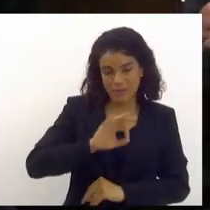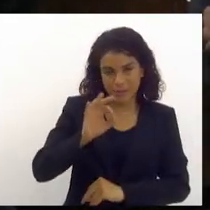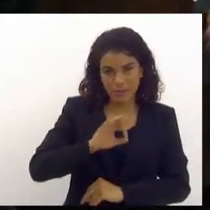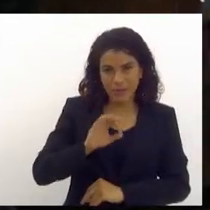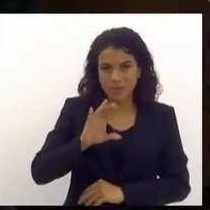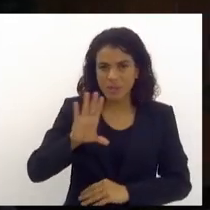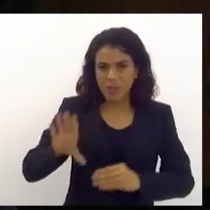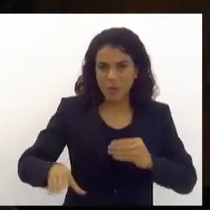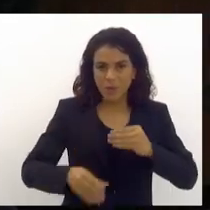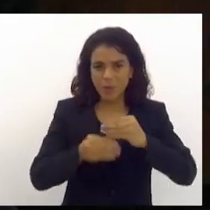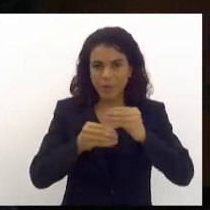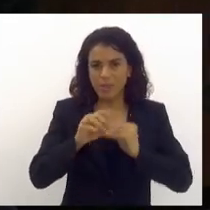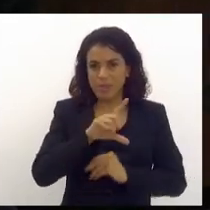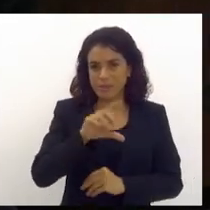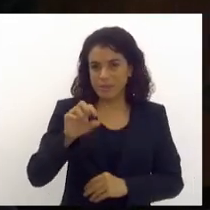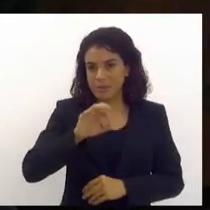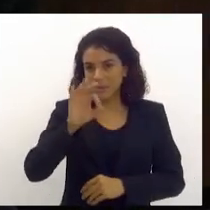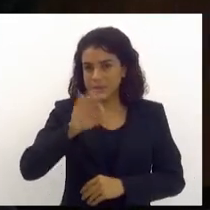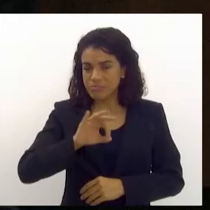ficou 100%,